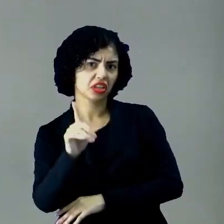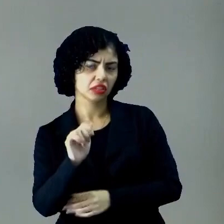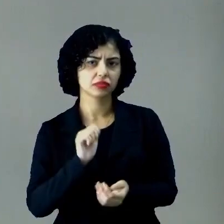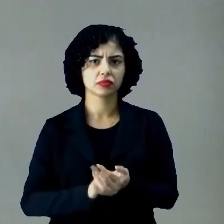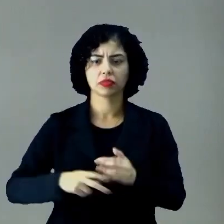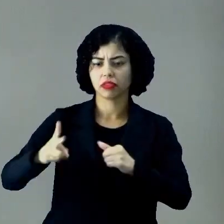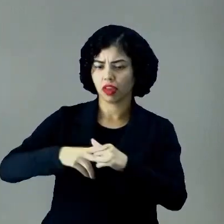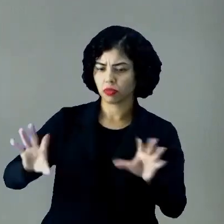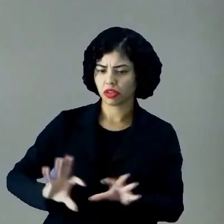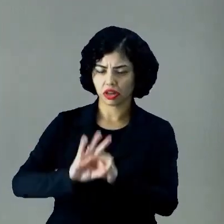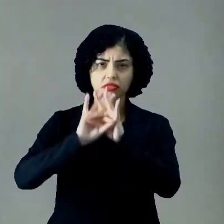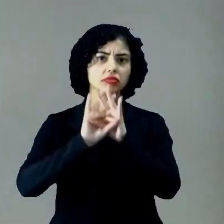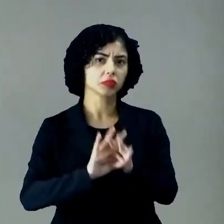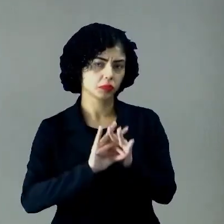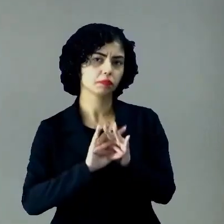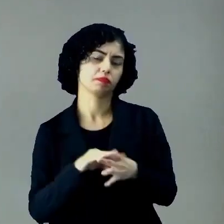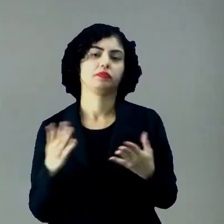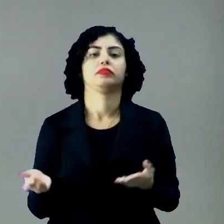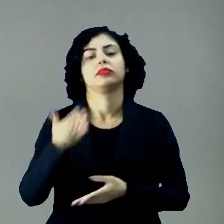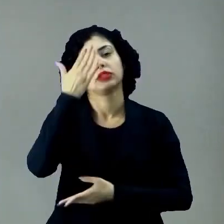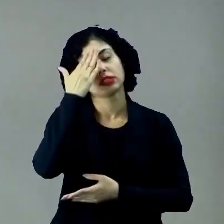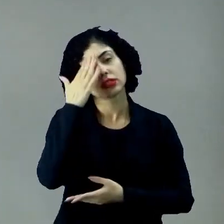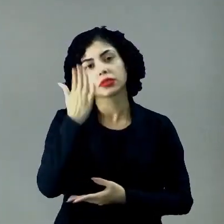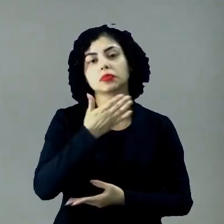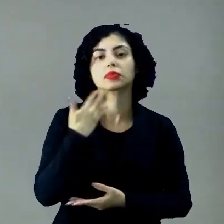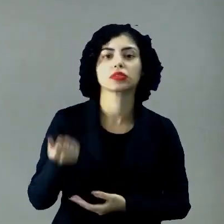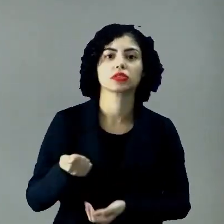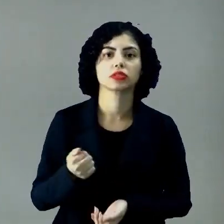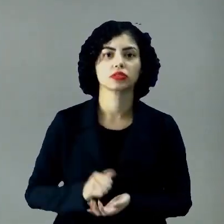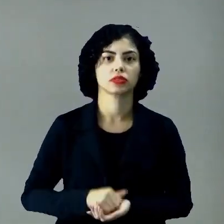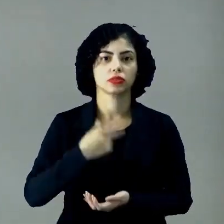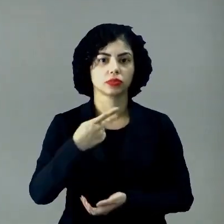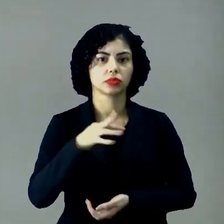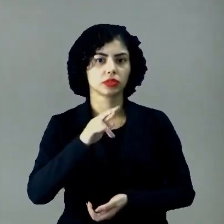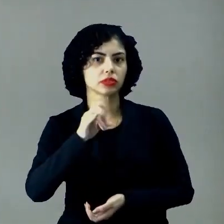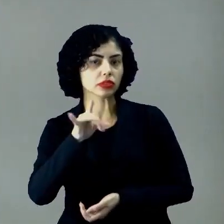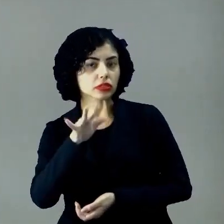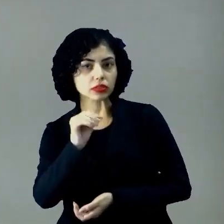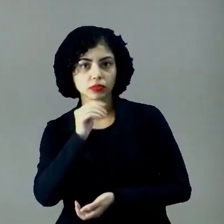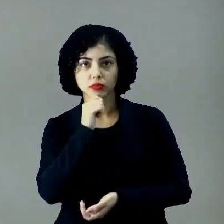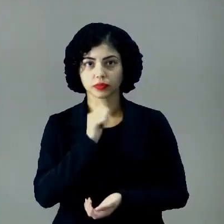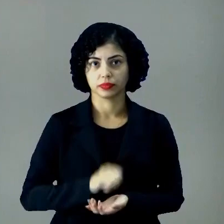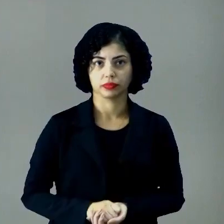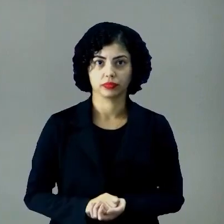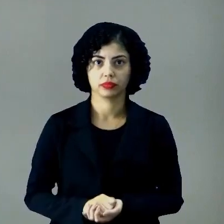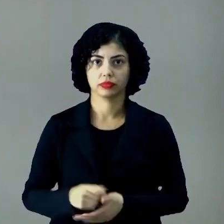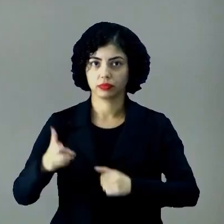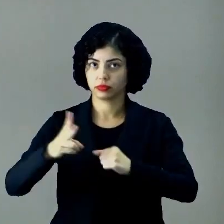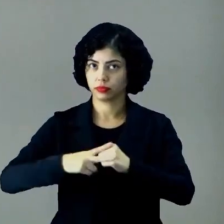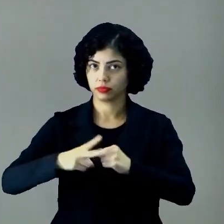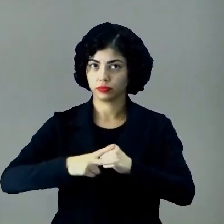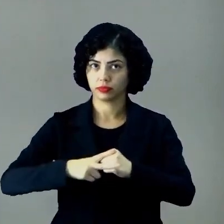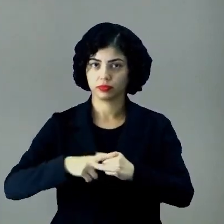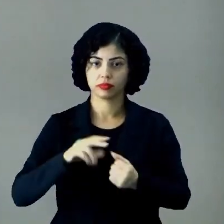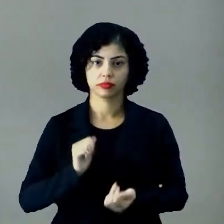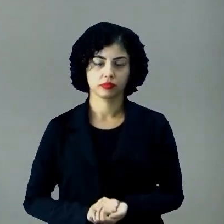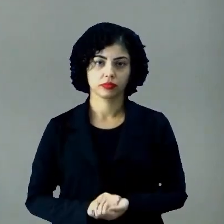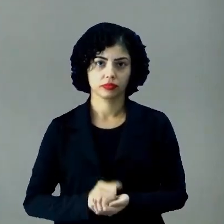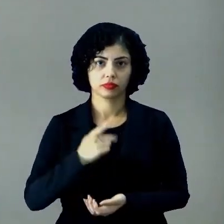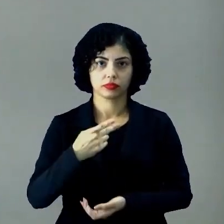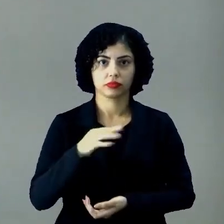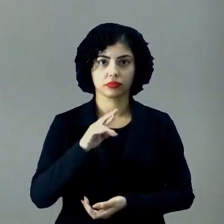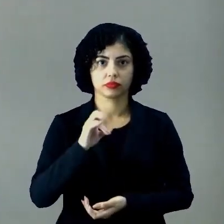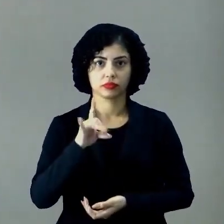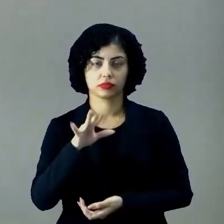verbo de ligação né para entendermos aí o predicativo né o predicado verbo né e